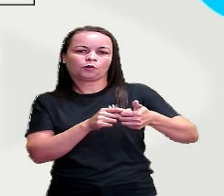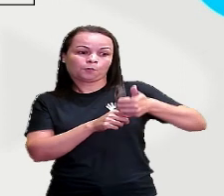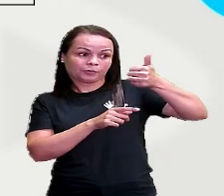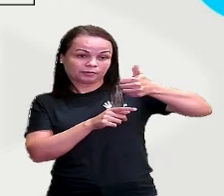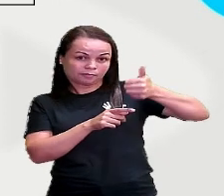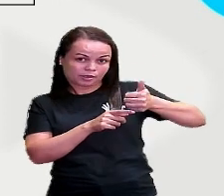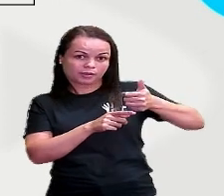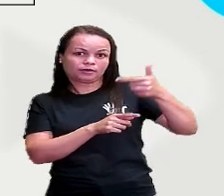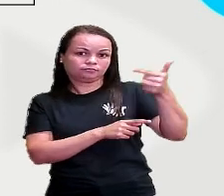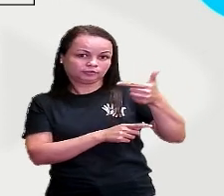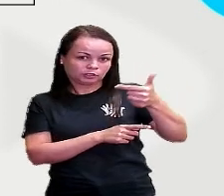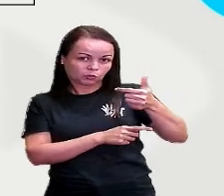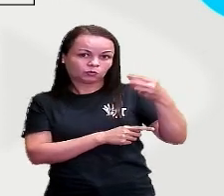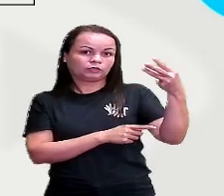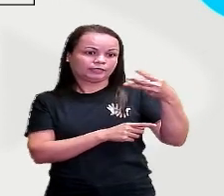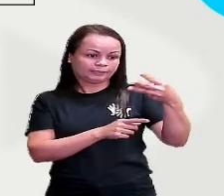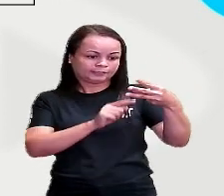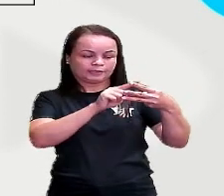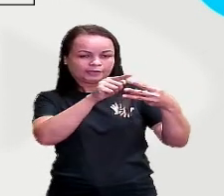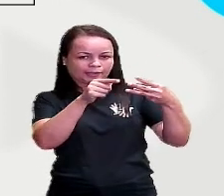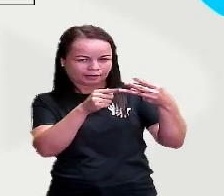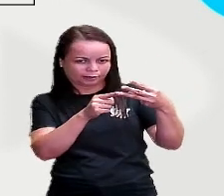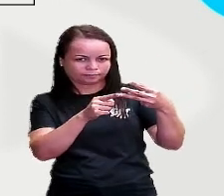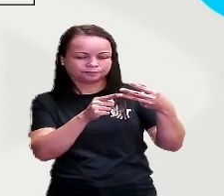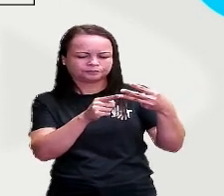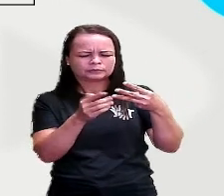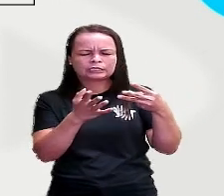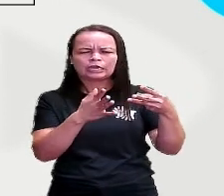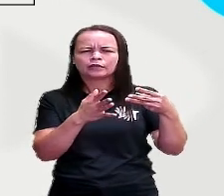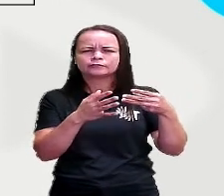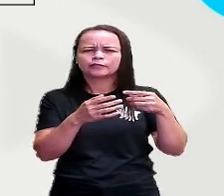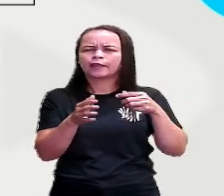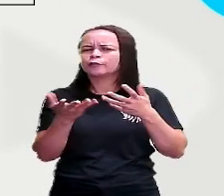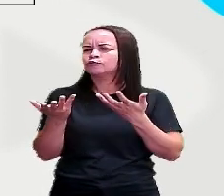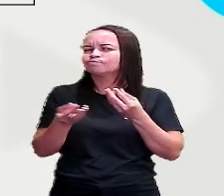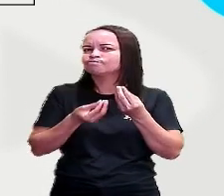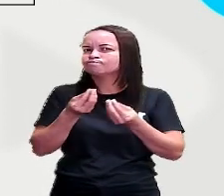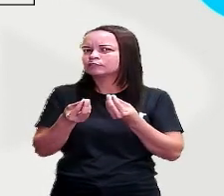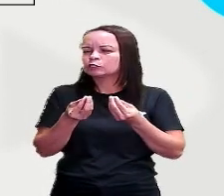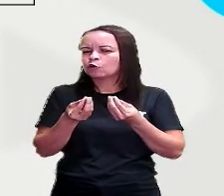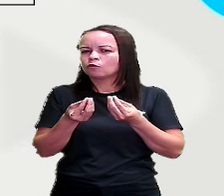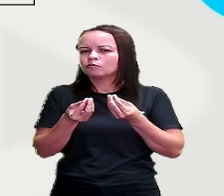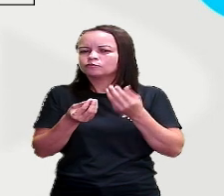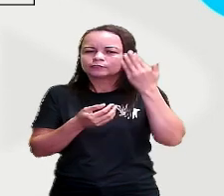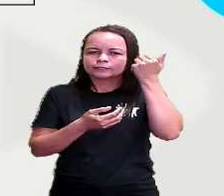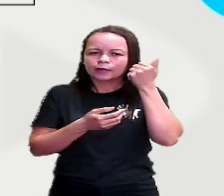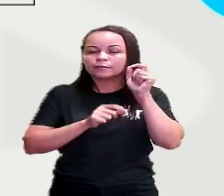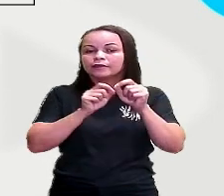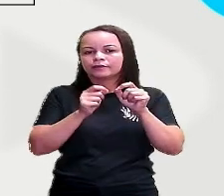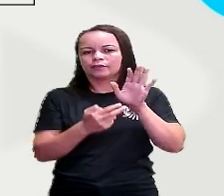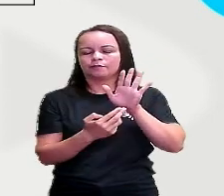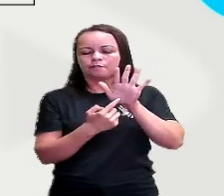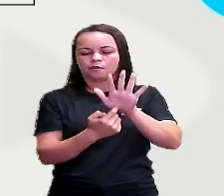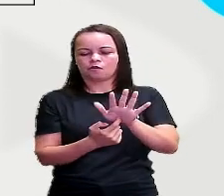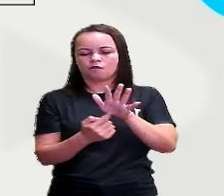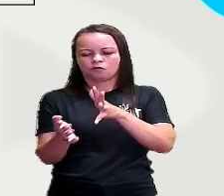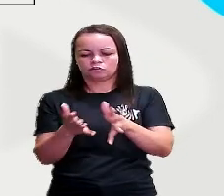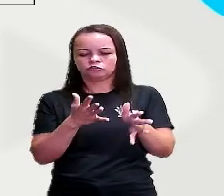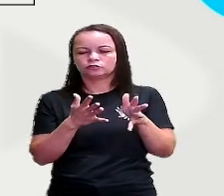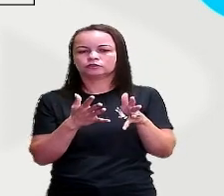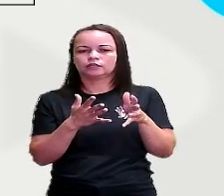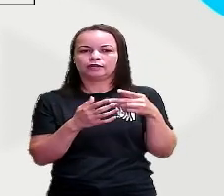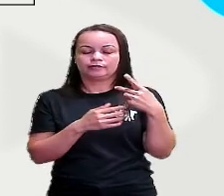e a antepenúltima. E aí tem um segredinho. Quando você identificar que a sílaba tônica é essa